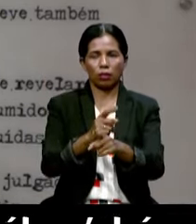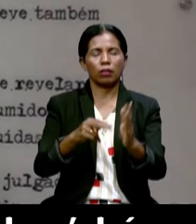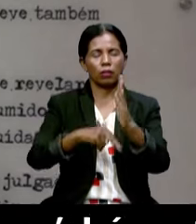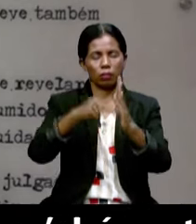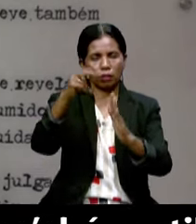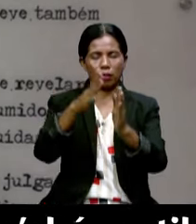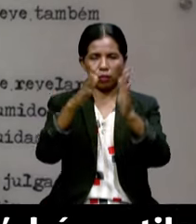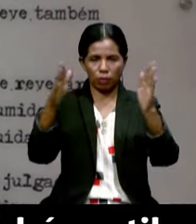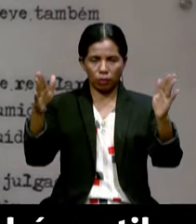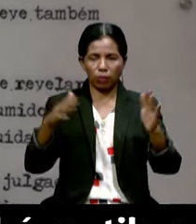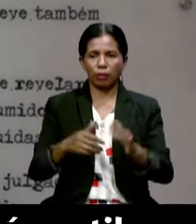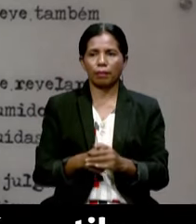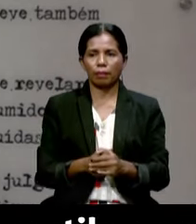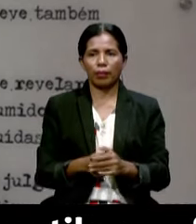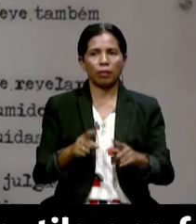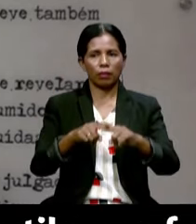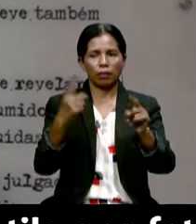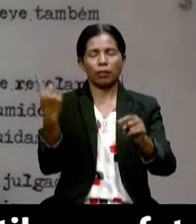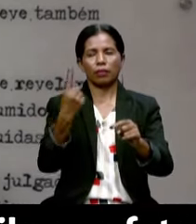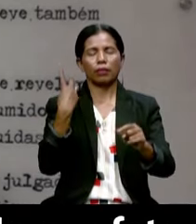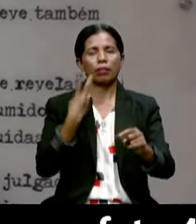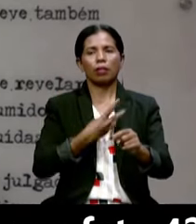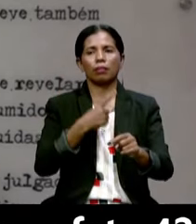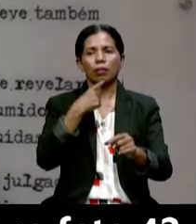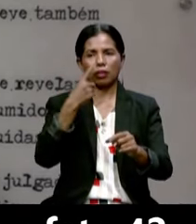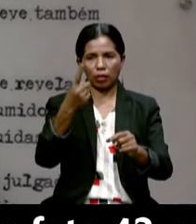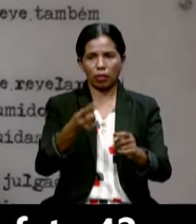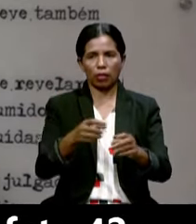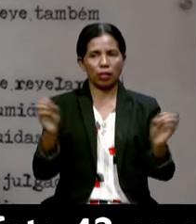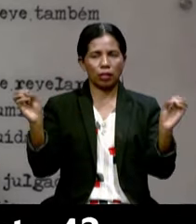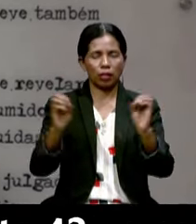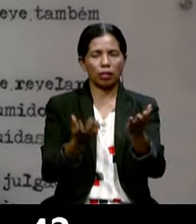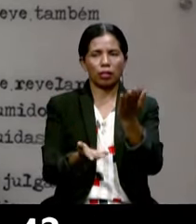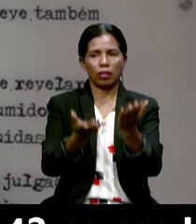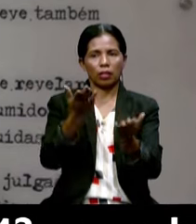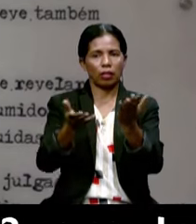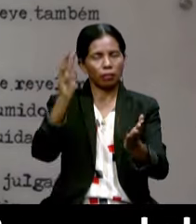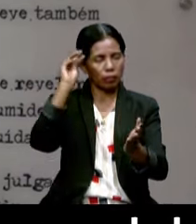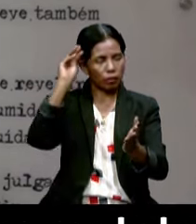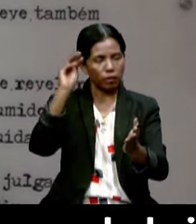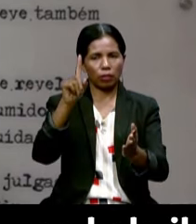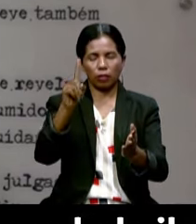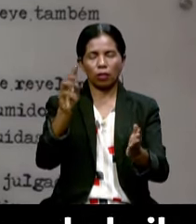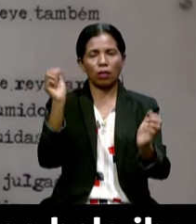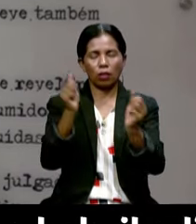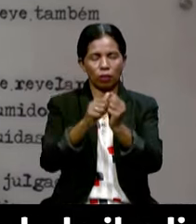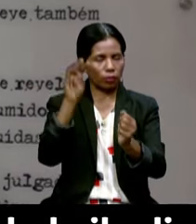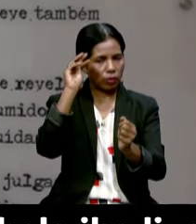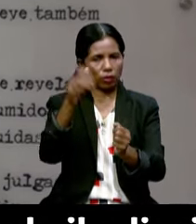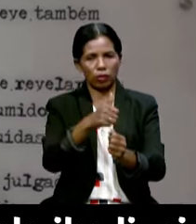bot. Mebe na fati amidian katak ne ladung hia balanço entre ministério e ministério selo, tamba